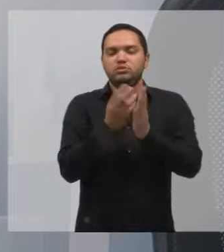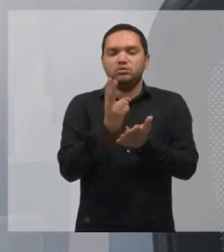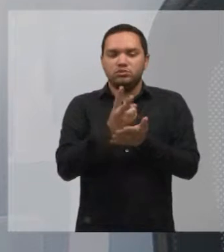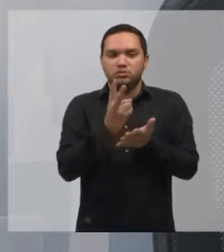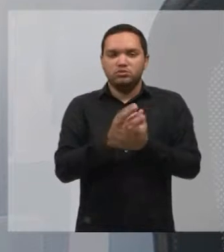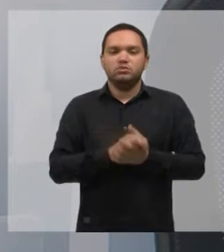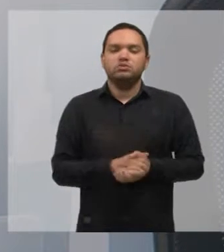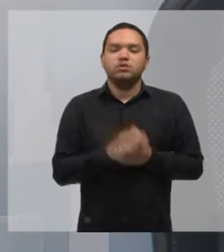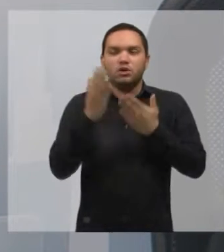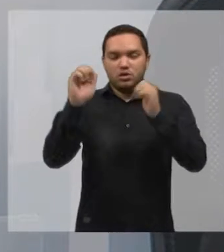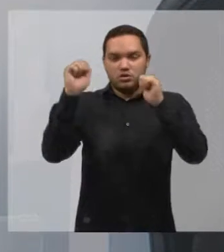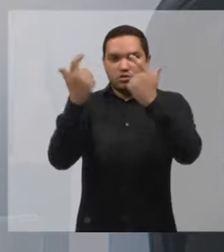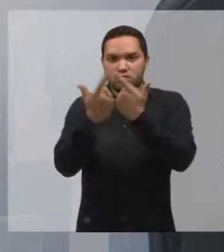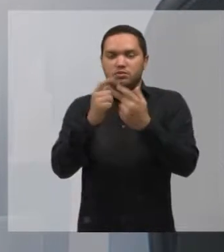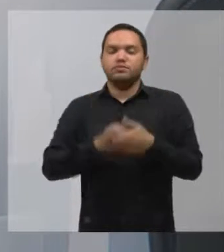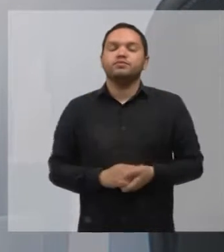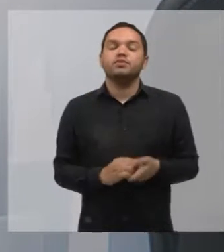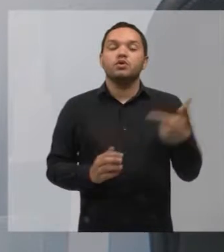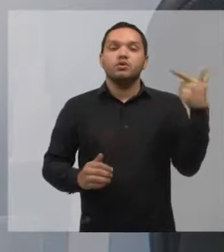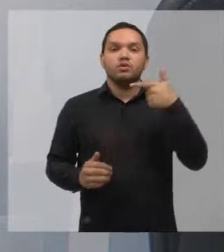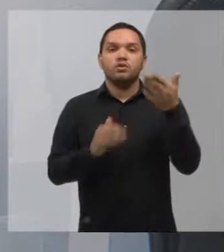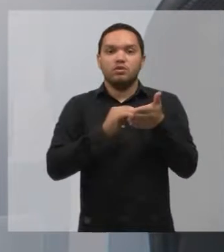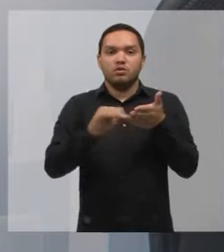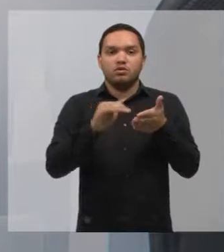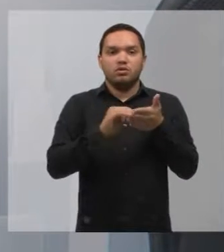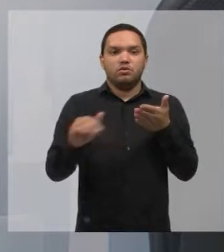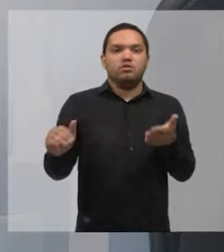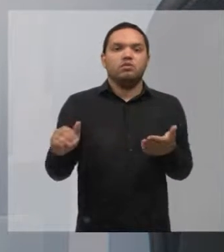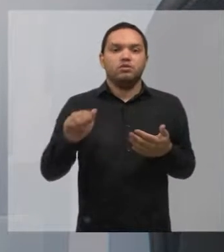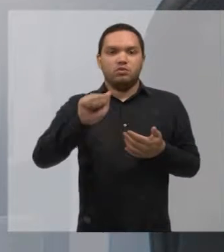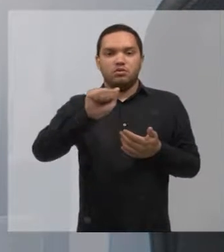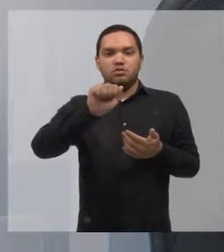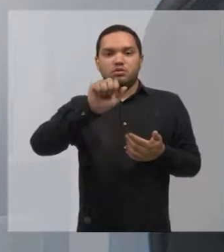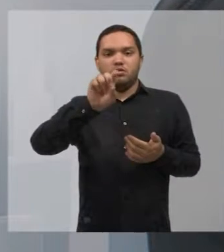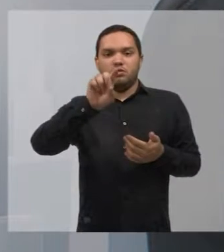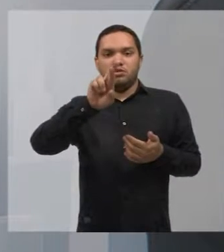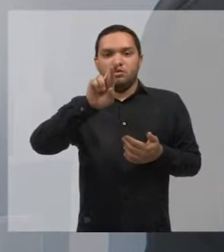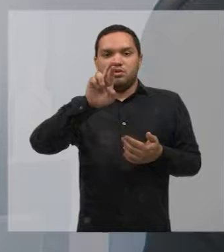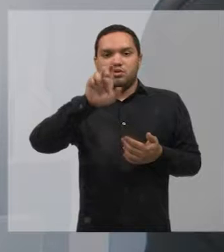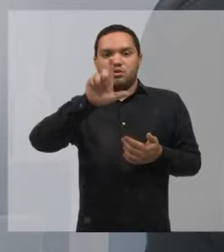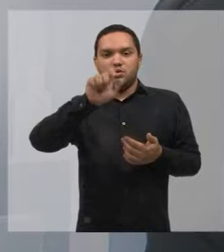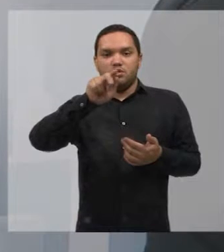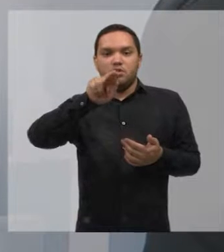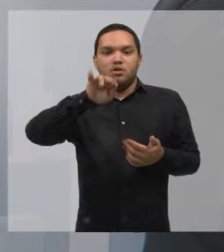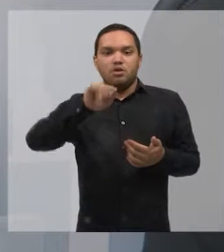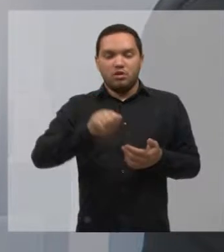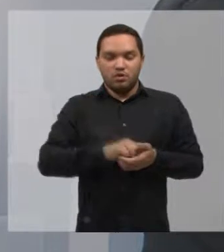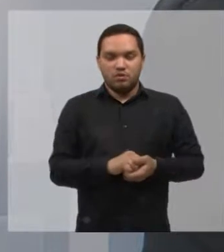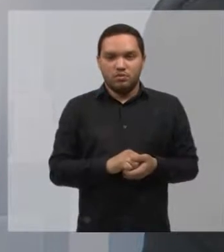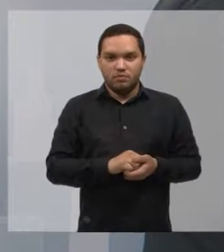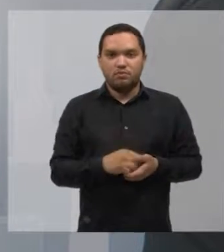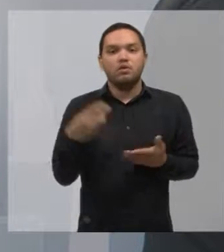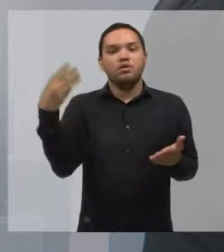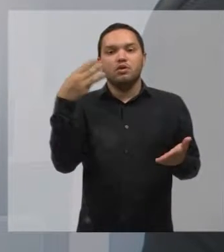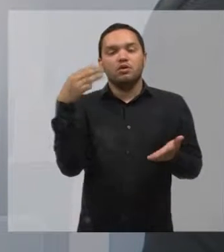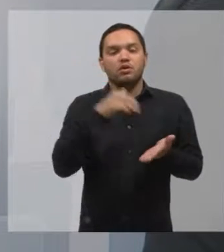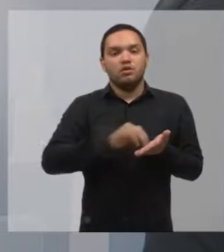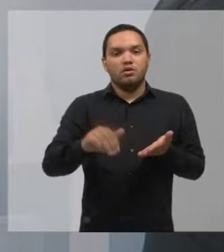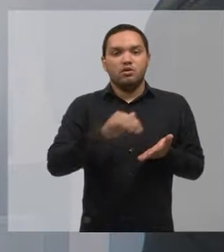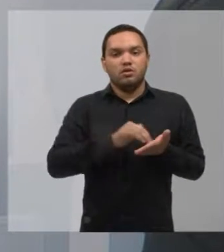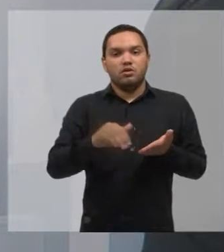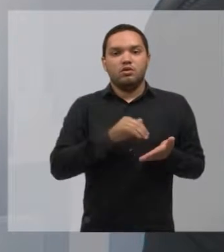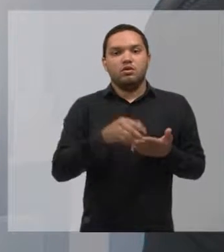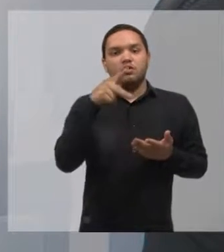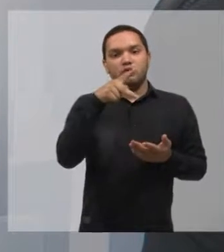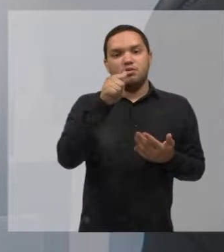tem como segundo secretário a Derlânia Noronha. Como 3º secretária,